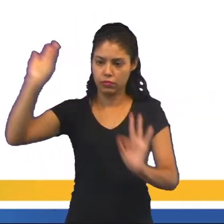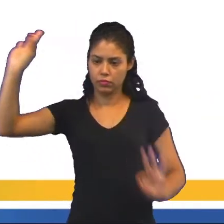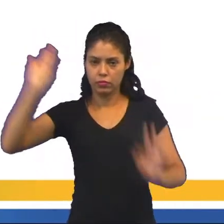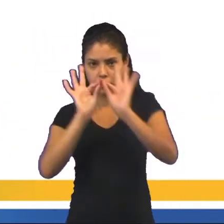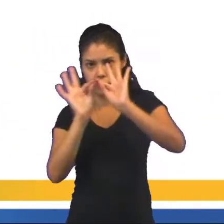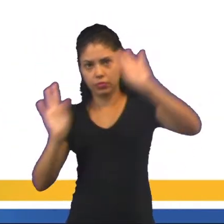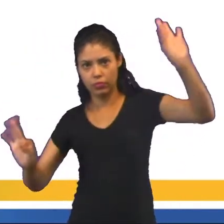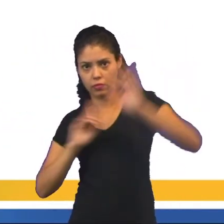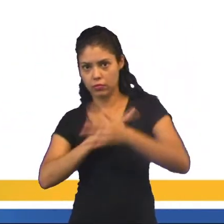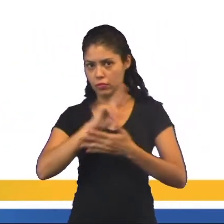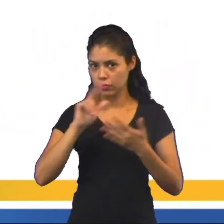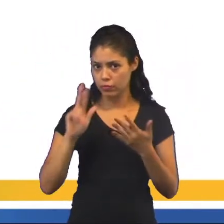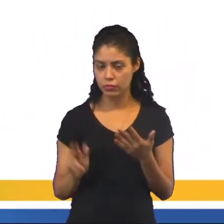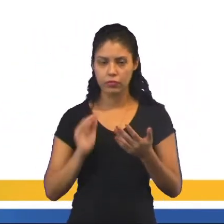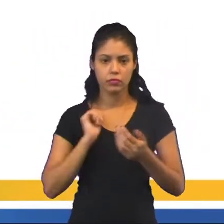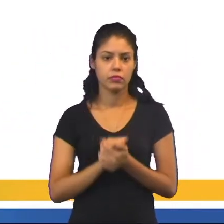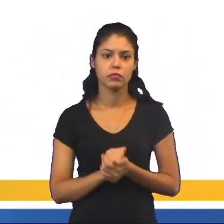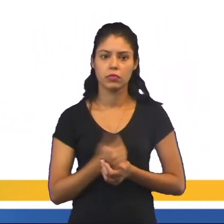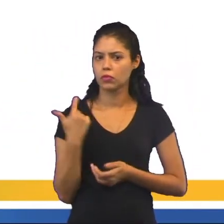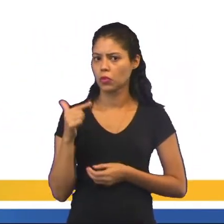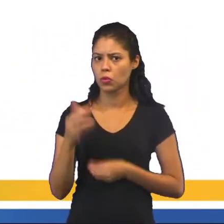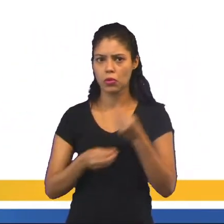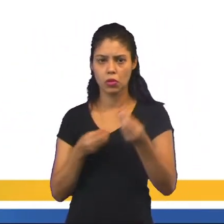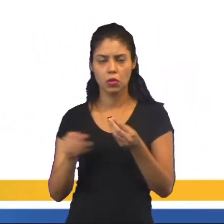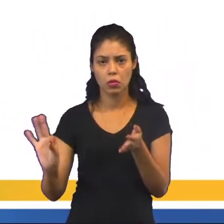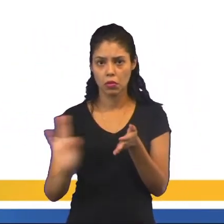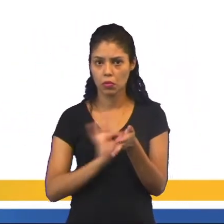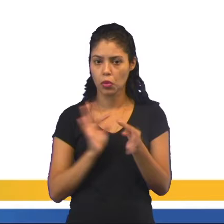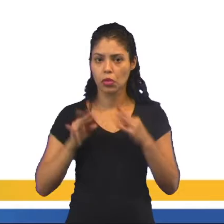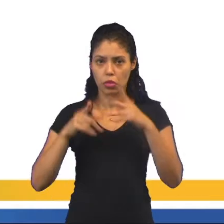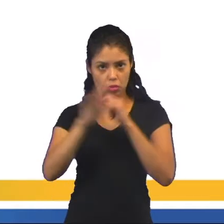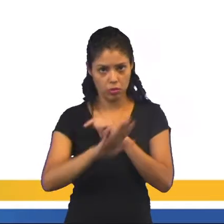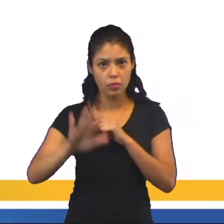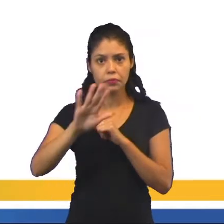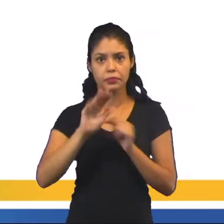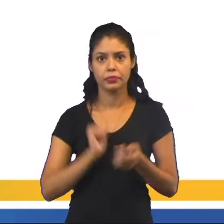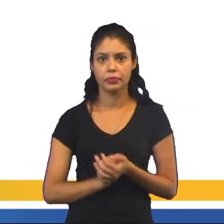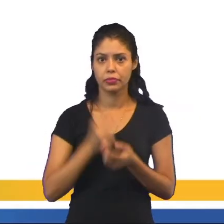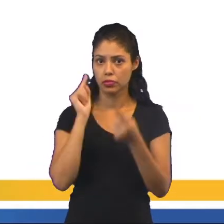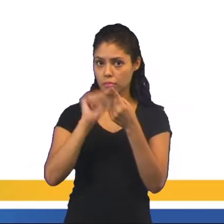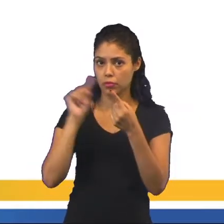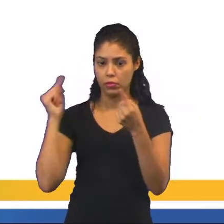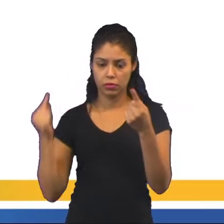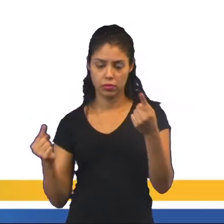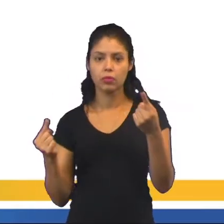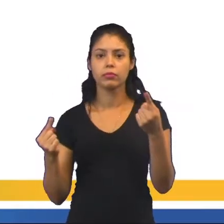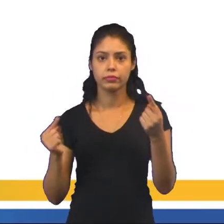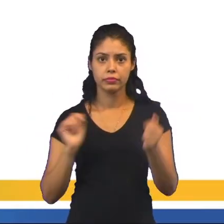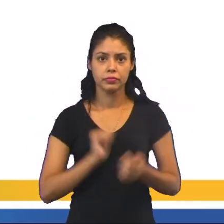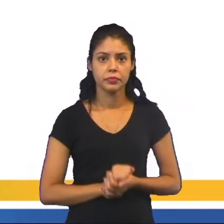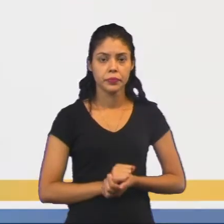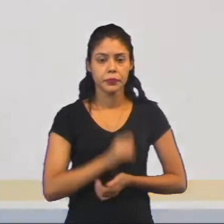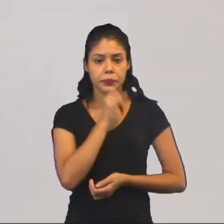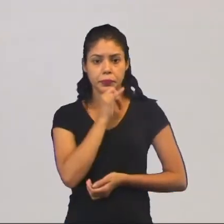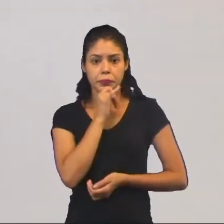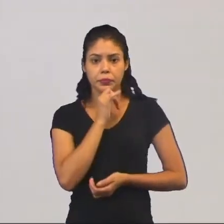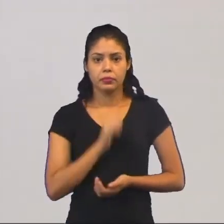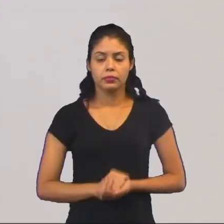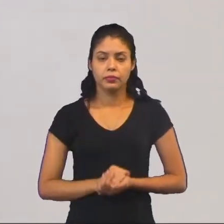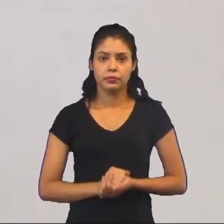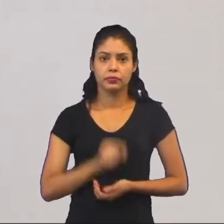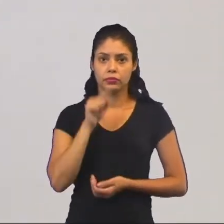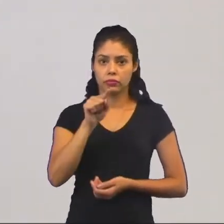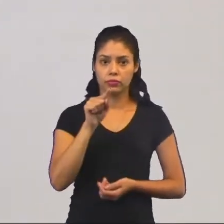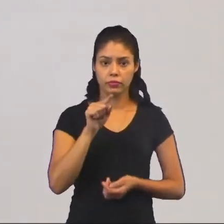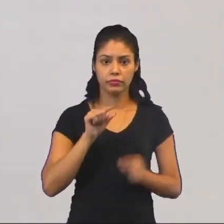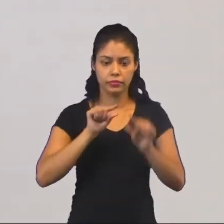infinitos pontos. Por quê? A gente não tem uma notação total. De um ponto ao outro, por exemplo,